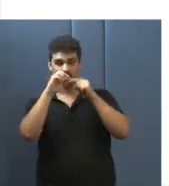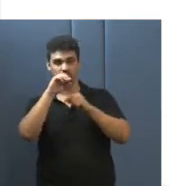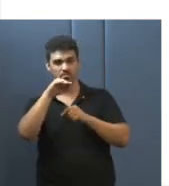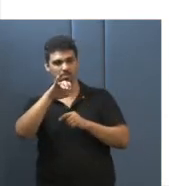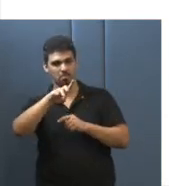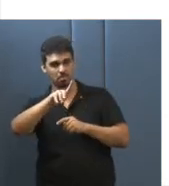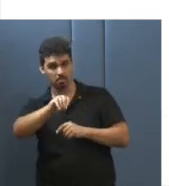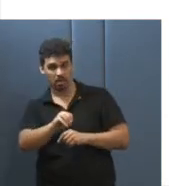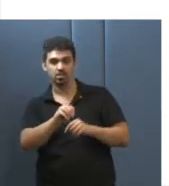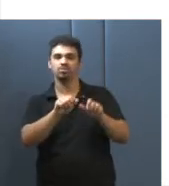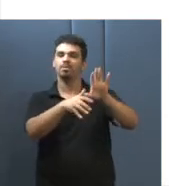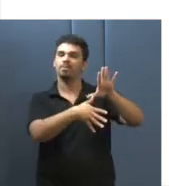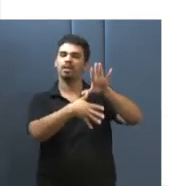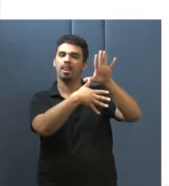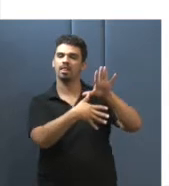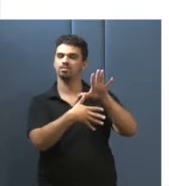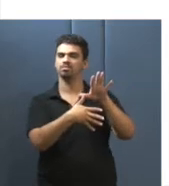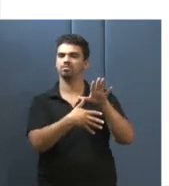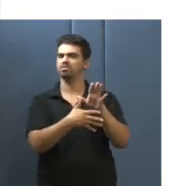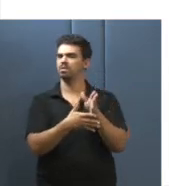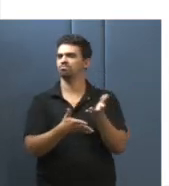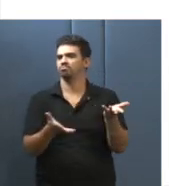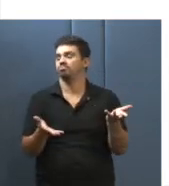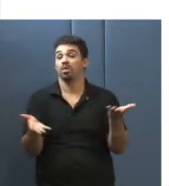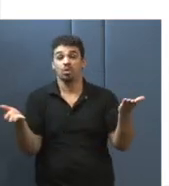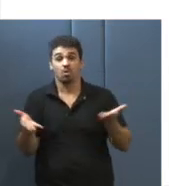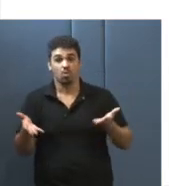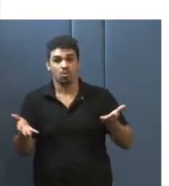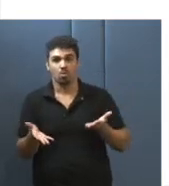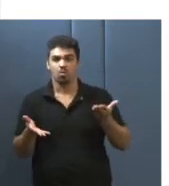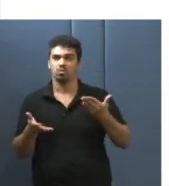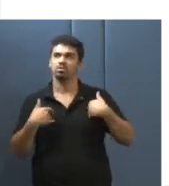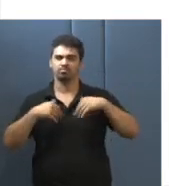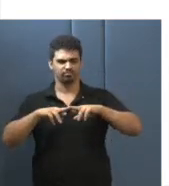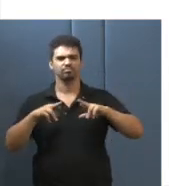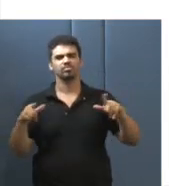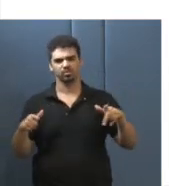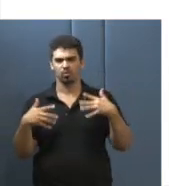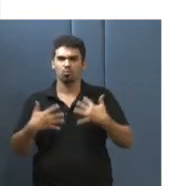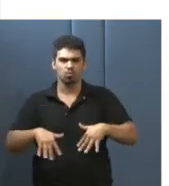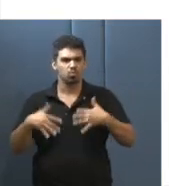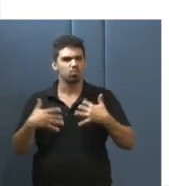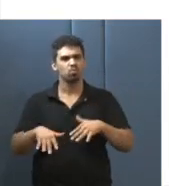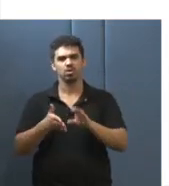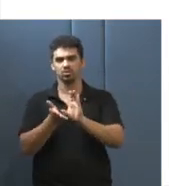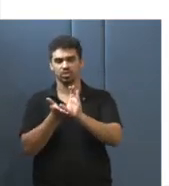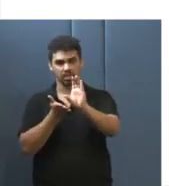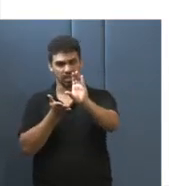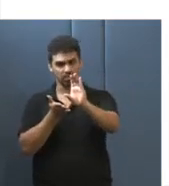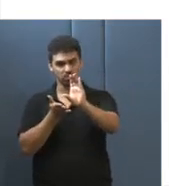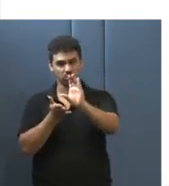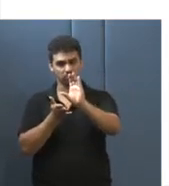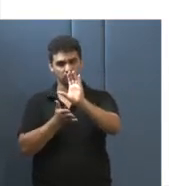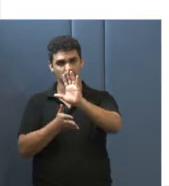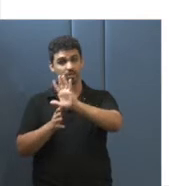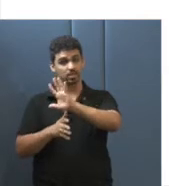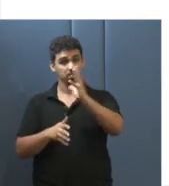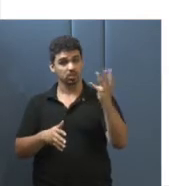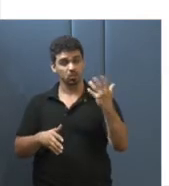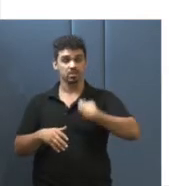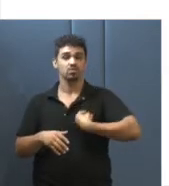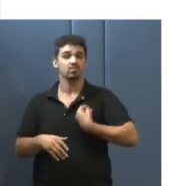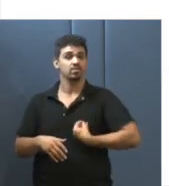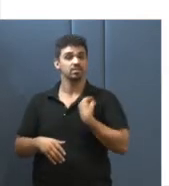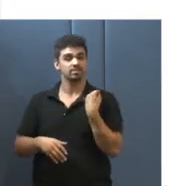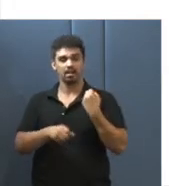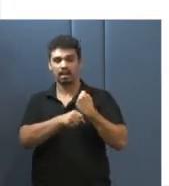e naquela época não era diferente, regiões de altíssimo risco de crédito e situação vivenciada naquela época,